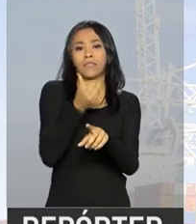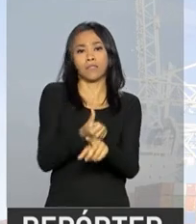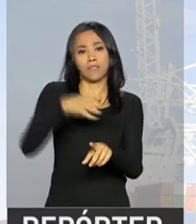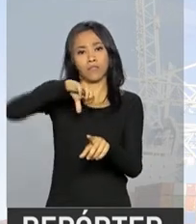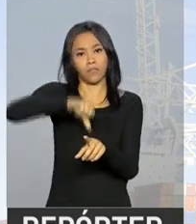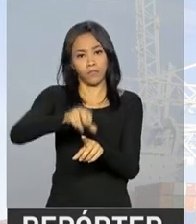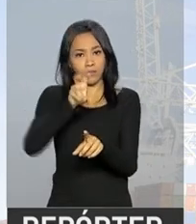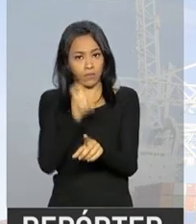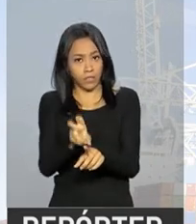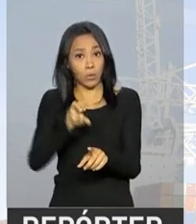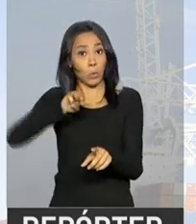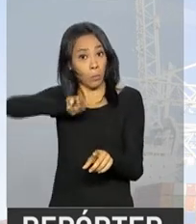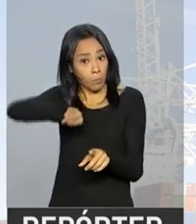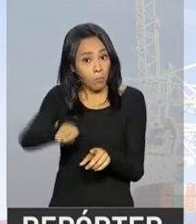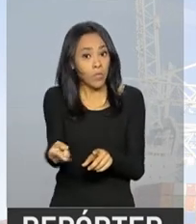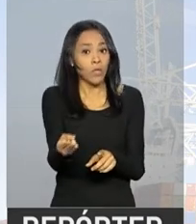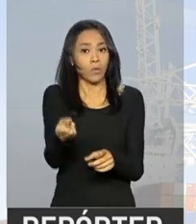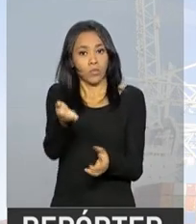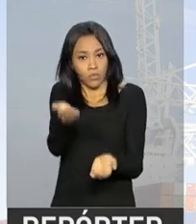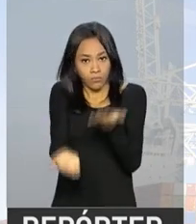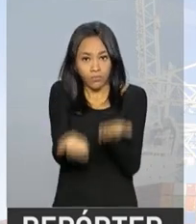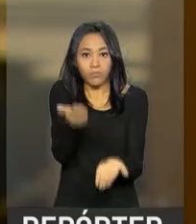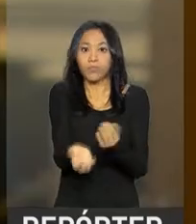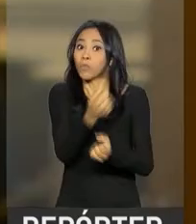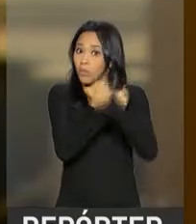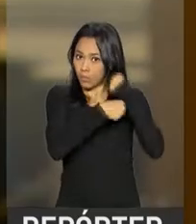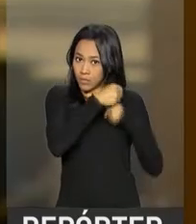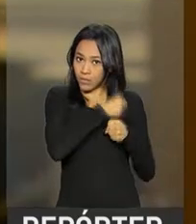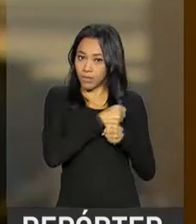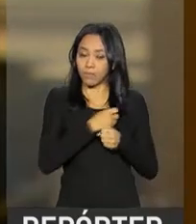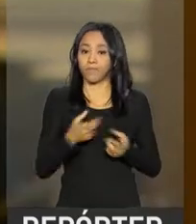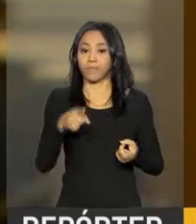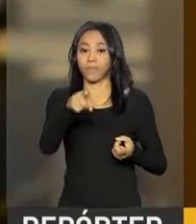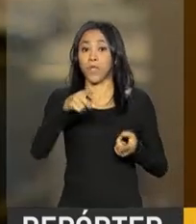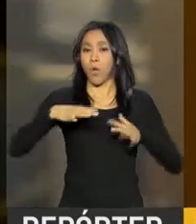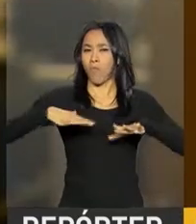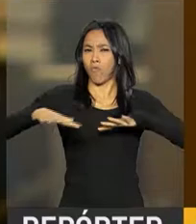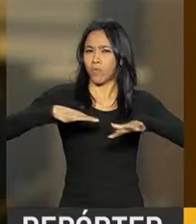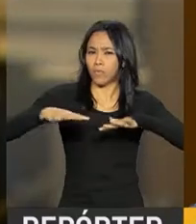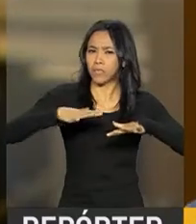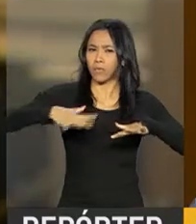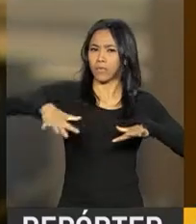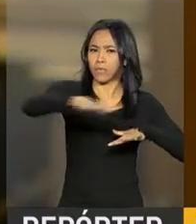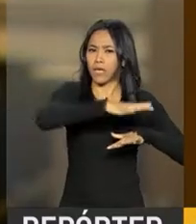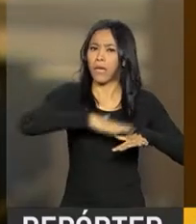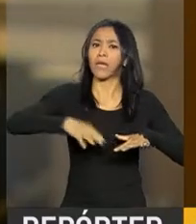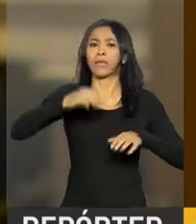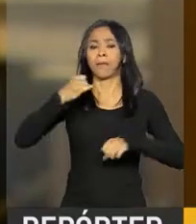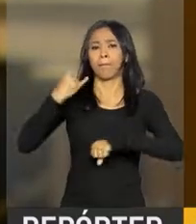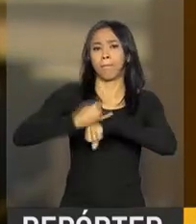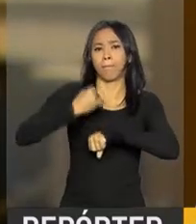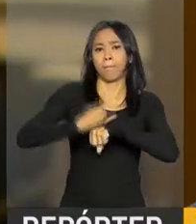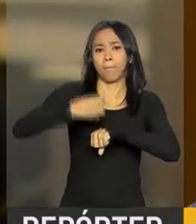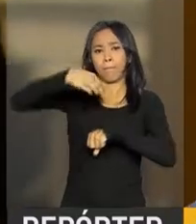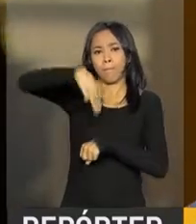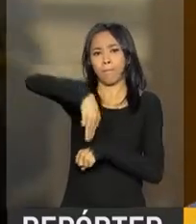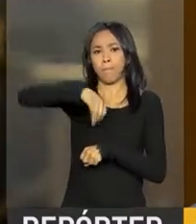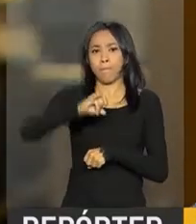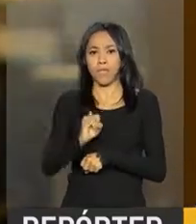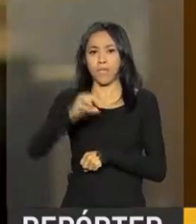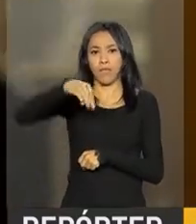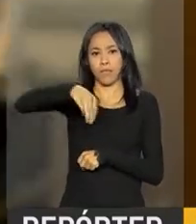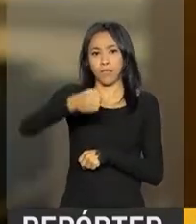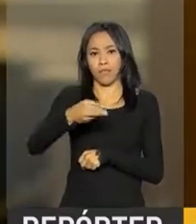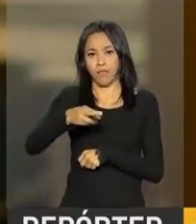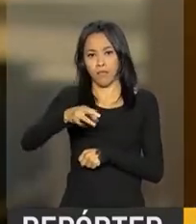e cinco milhões de toneladas no ano passado a movimentação de granel sólido minério e grãos eles